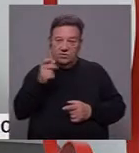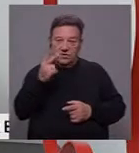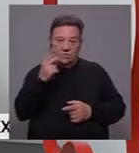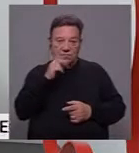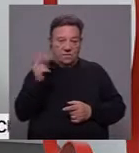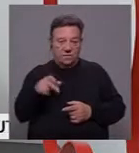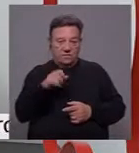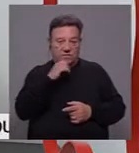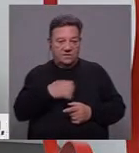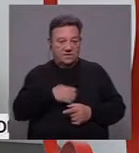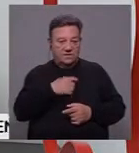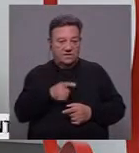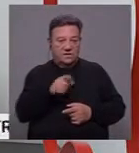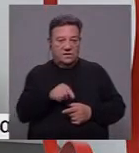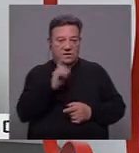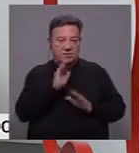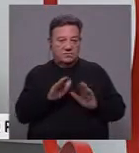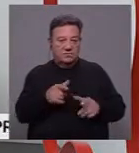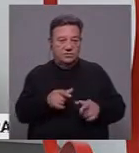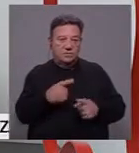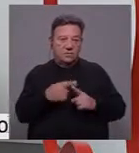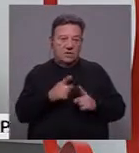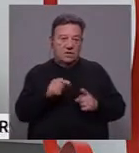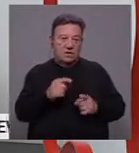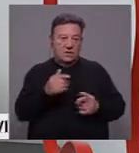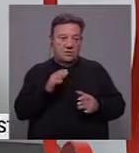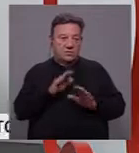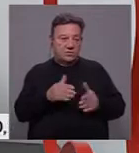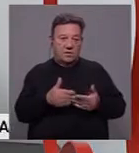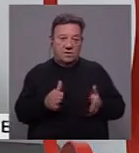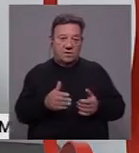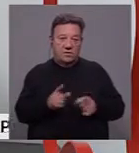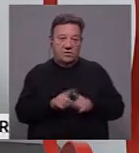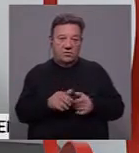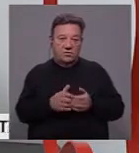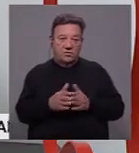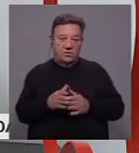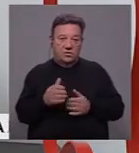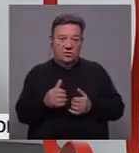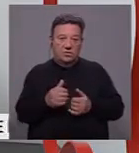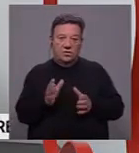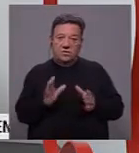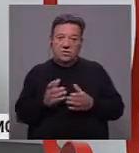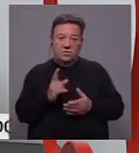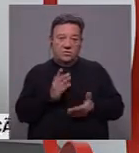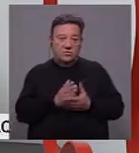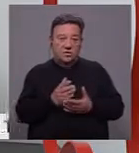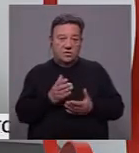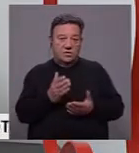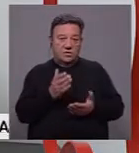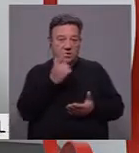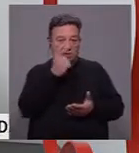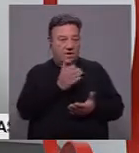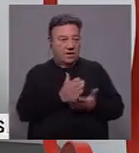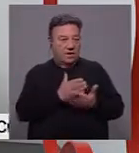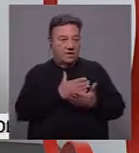e podem sentir também essa exposição. Para além disso, é uma exposição aberta, como todas as nossas exposições, a toda a comunidade, não apenas à comunidade académica, mas